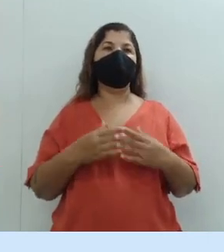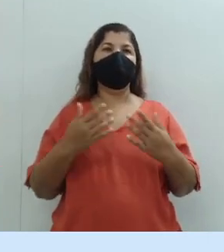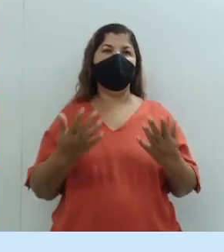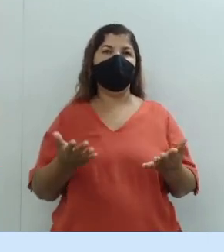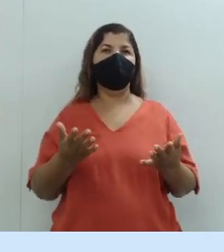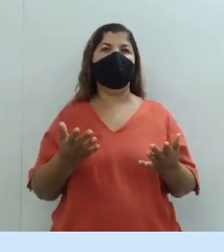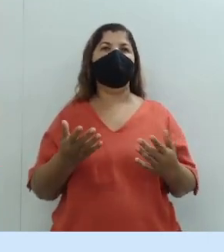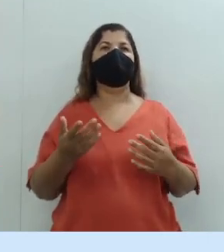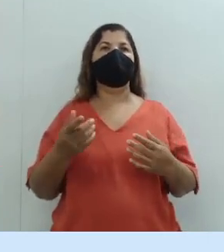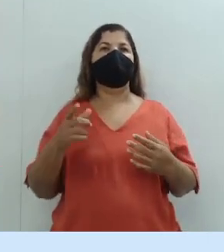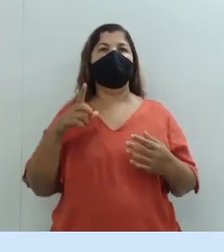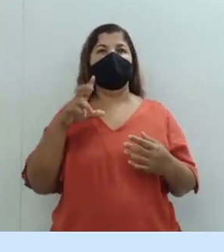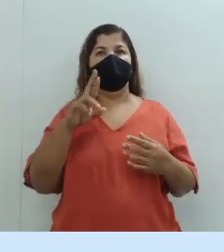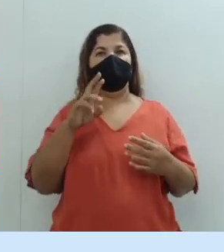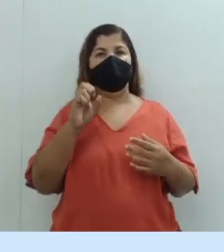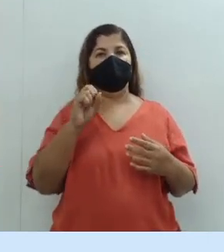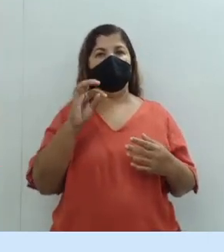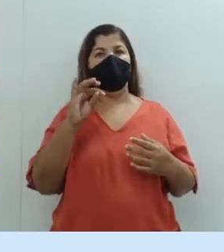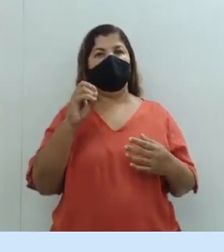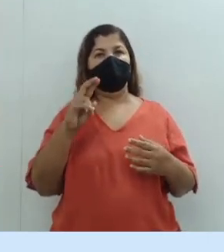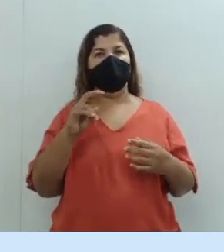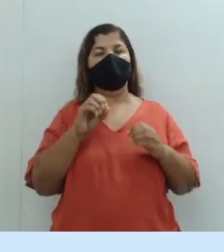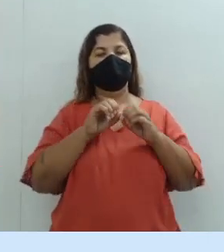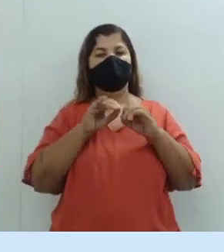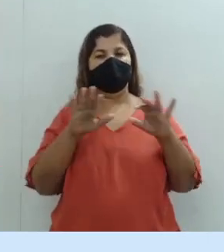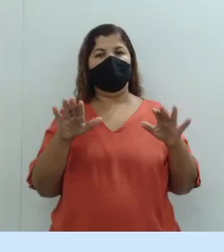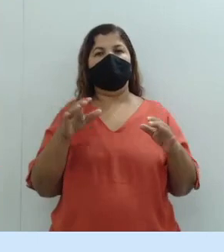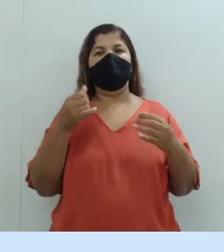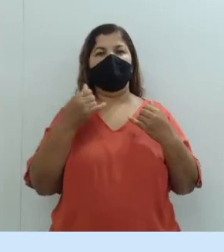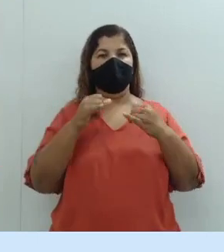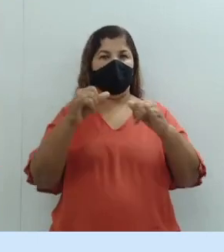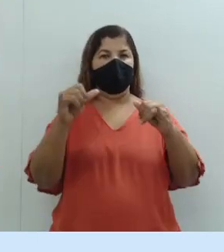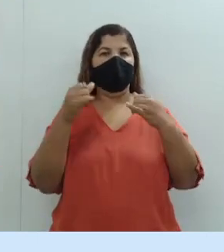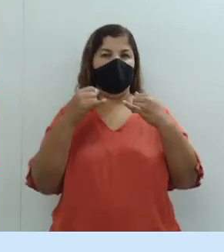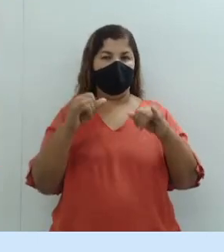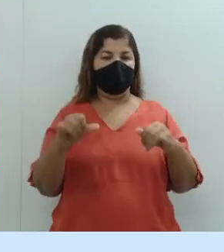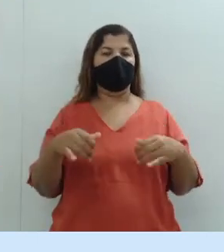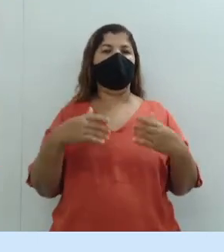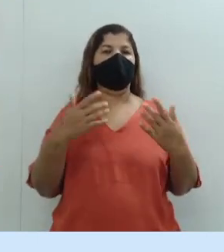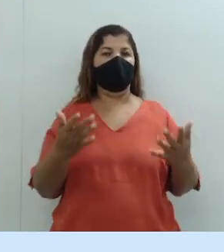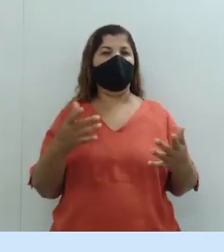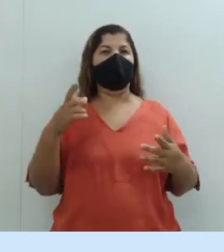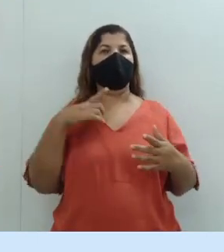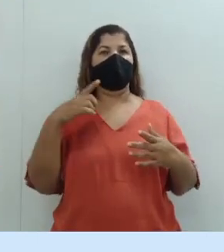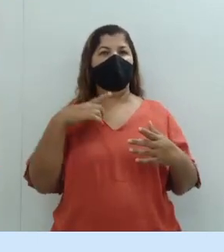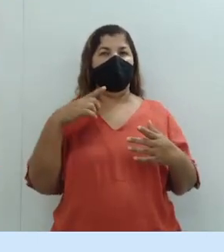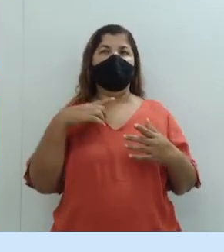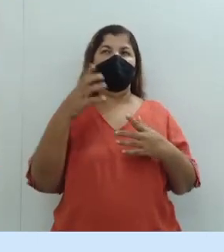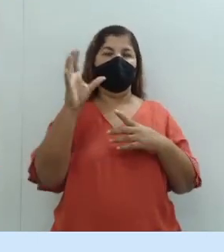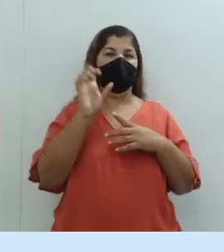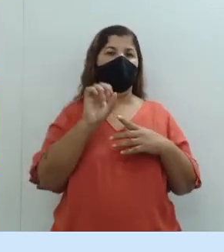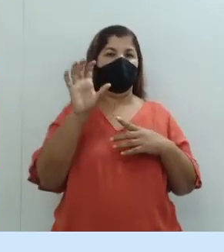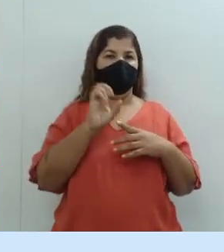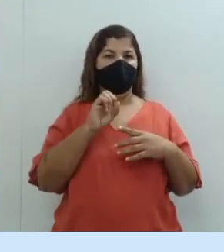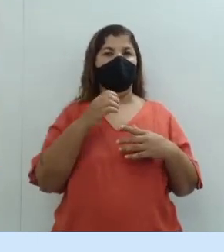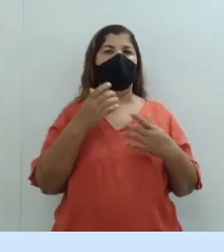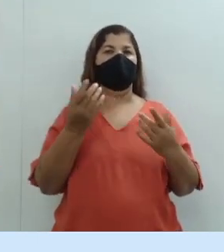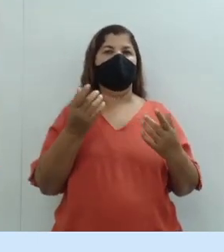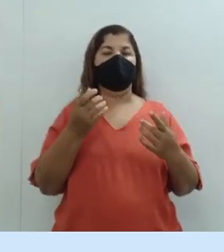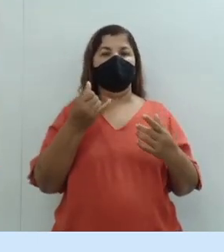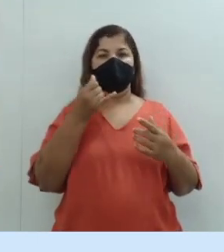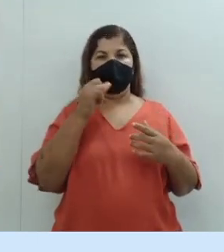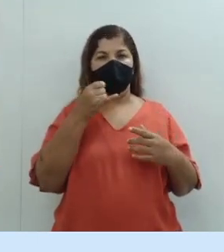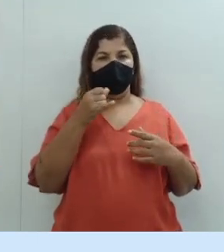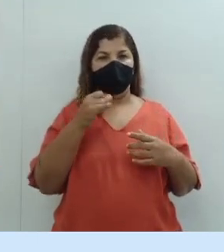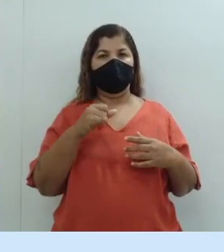dizer que o resistor ele dissipa a energia elétrica que recebe de um circuito. Assim, a potência consumida por um resistor é dita